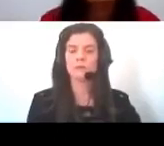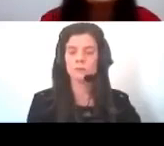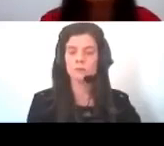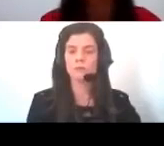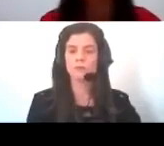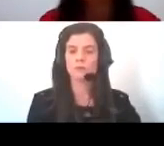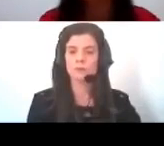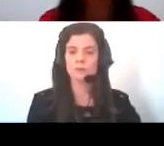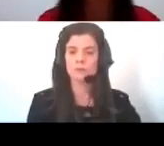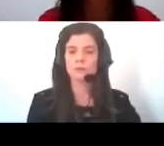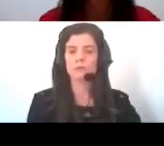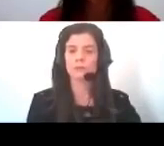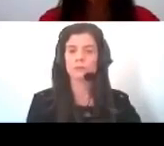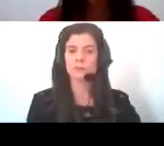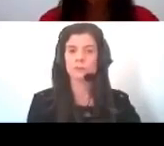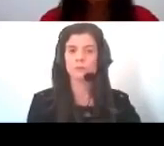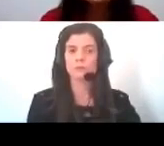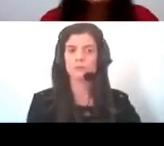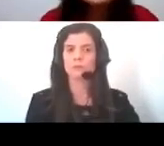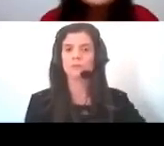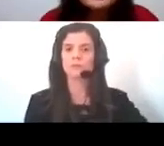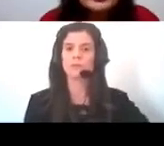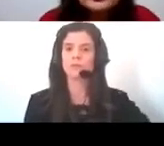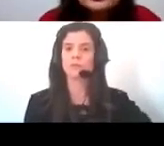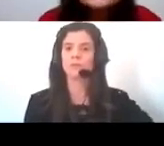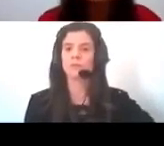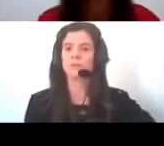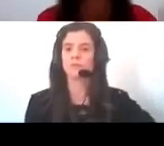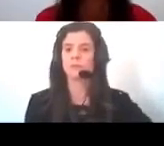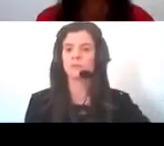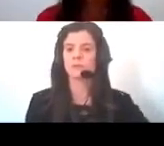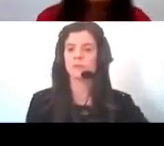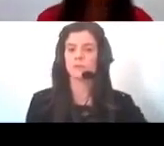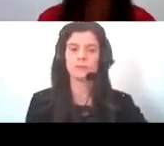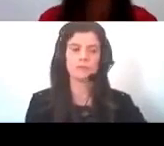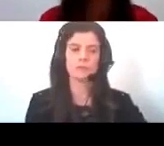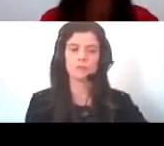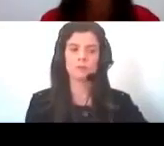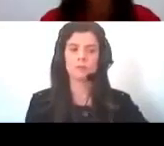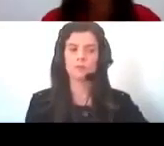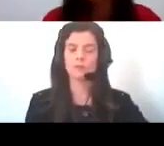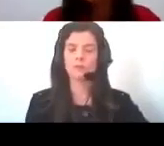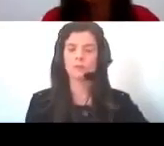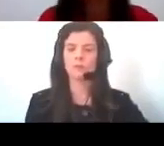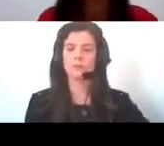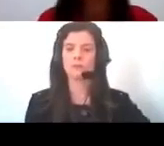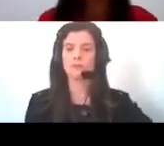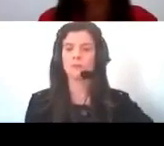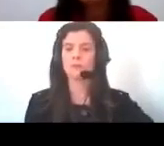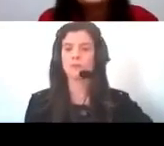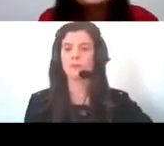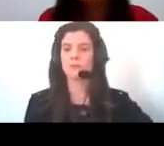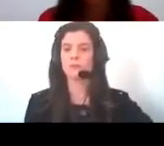secretarias, o gabinete do prefeito, enfim, todo aquele organograma que a gente já passou no início, se precisa de